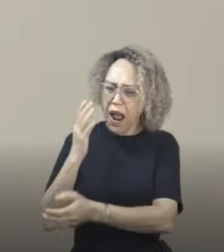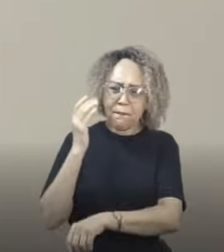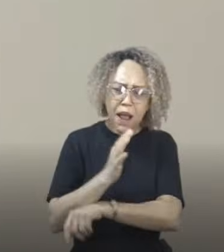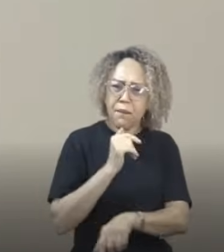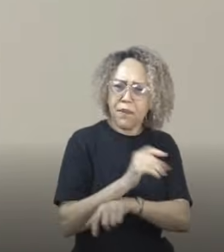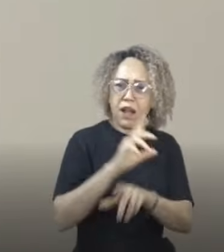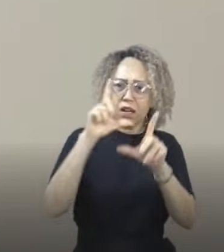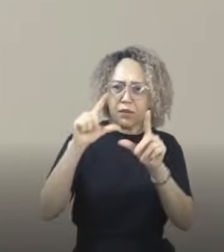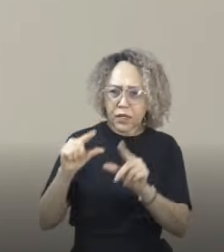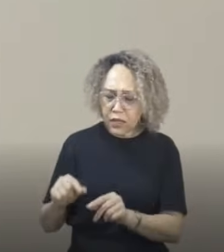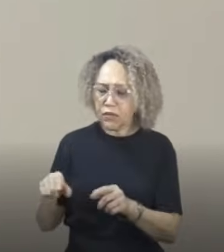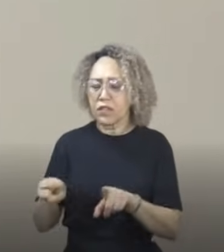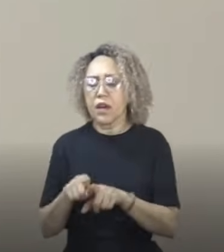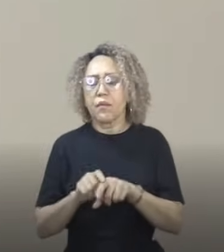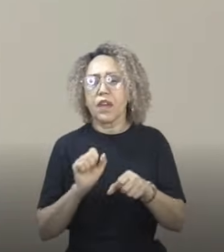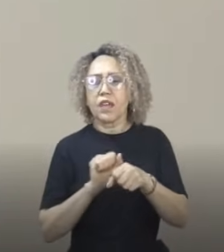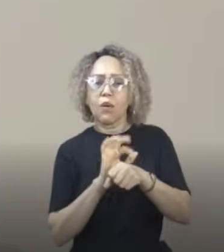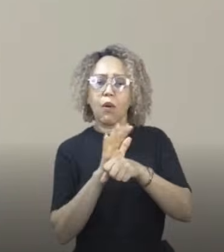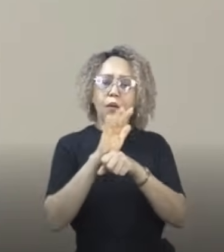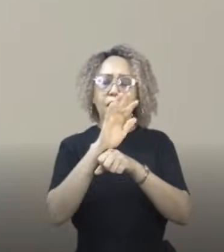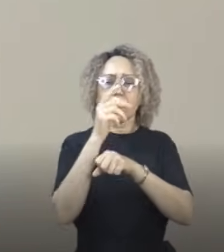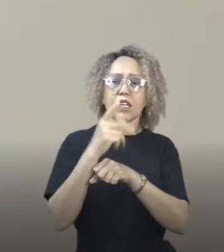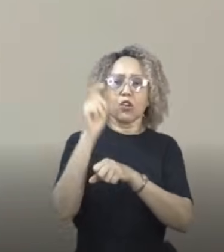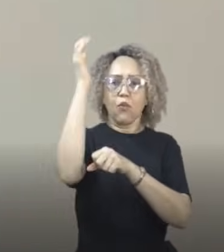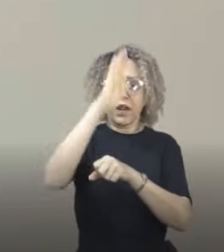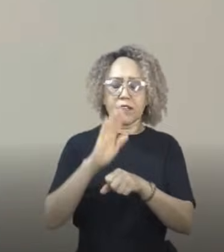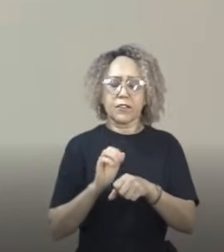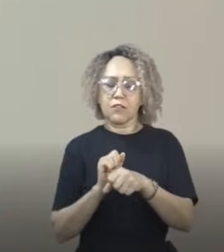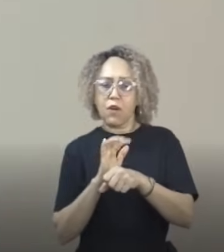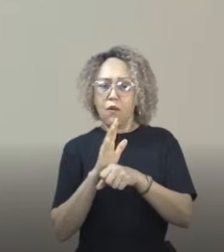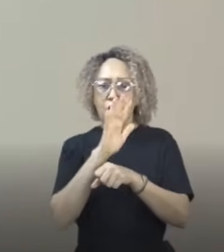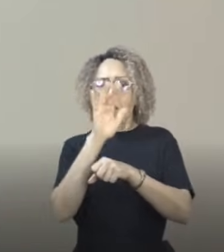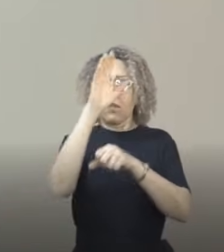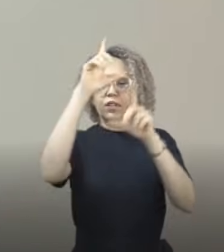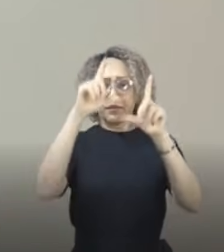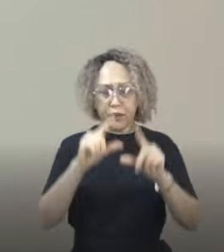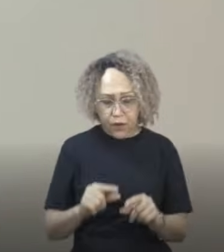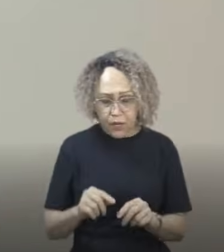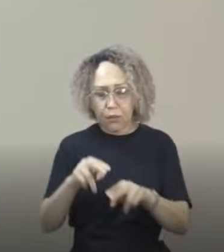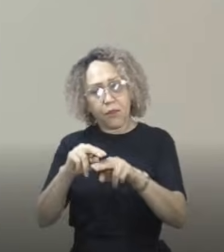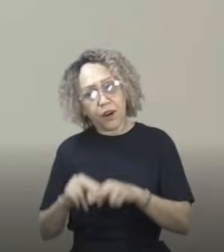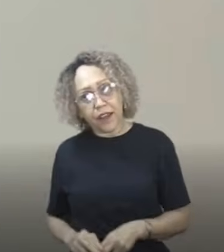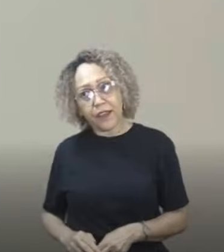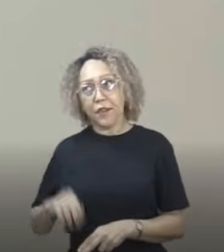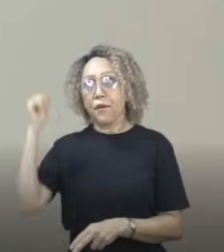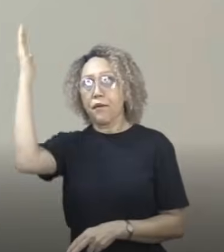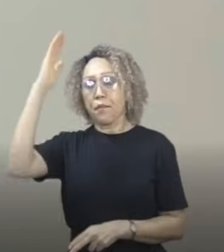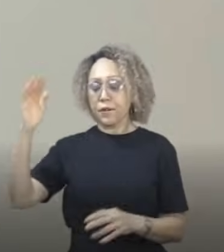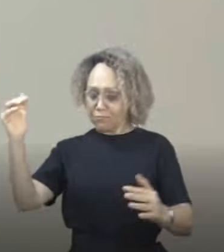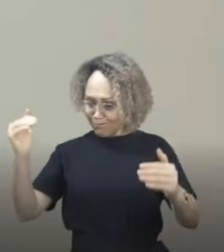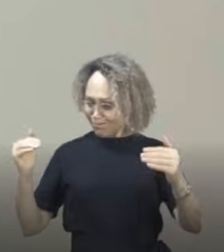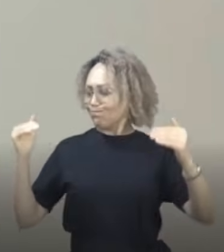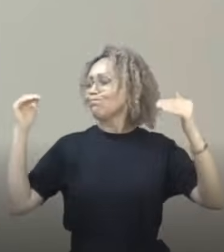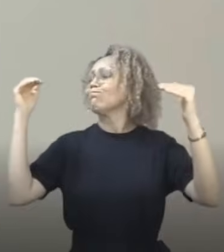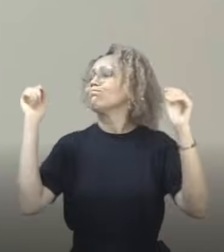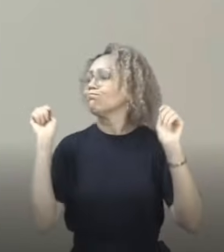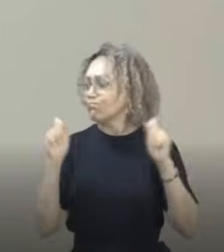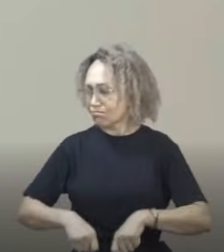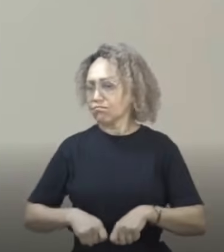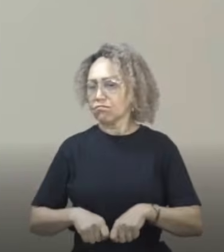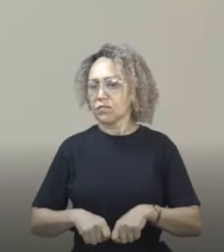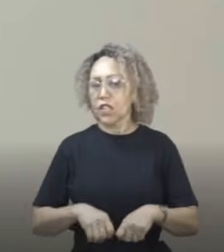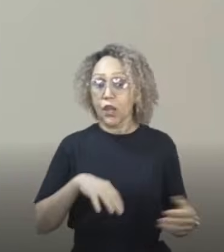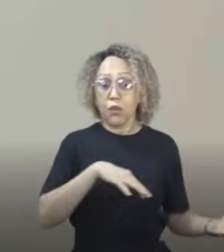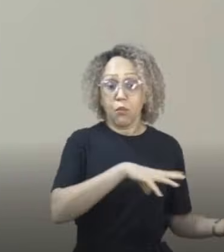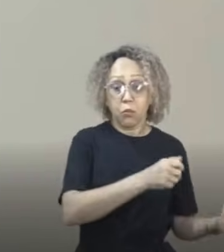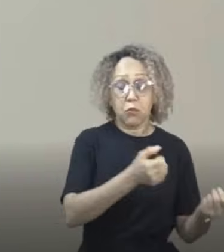as emissões do Brasil. Por isso que o Brasil tem toda essa autoridade, né, e o mundo todo celebra os feitos do governo do presidente Lula, que vai